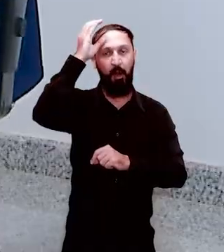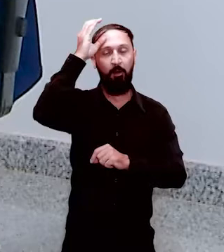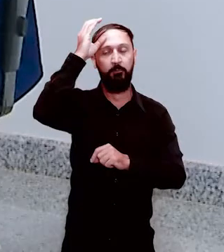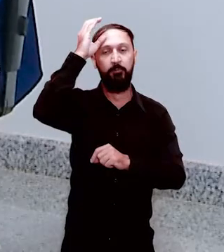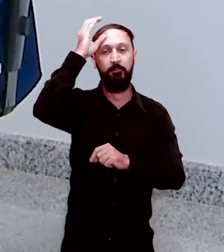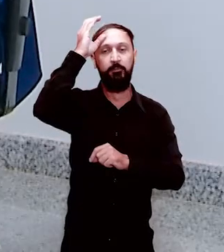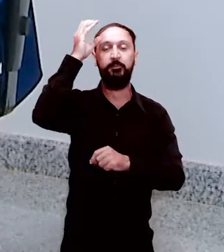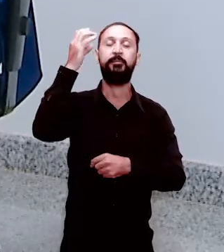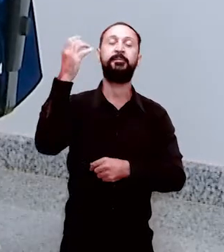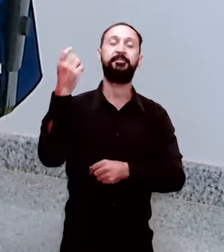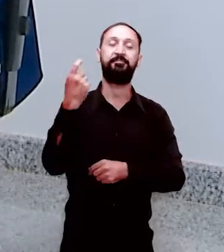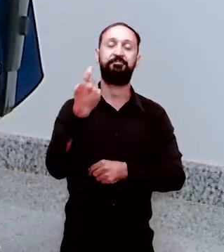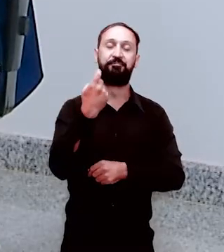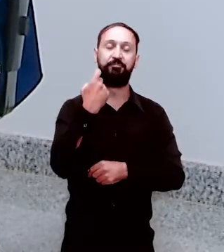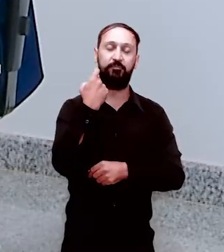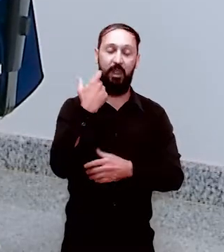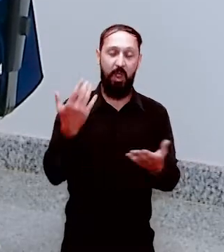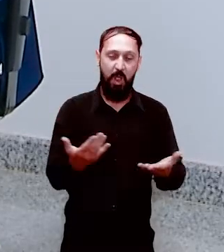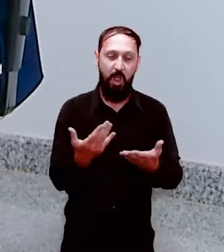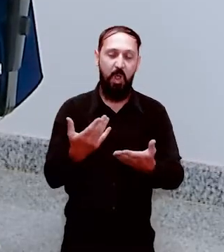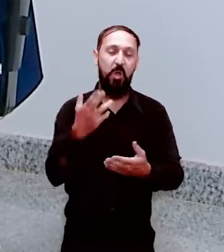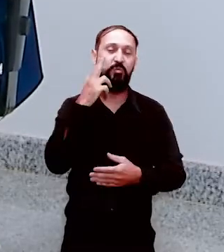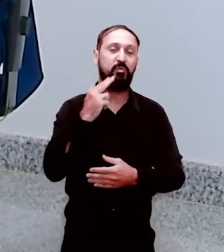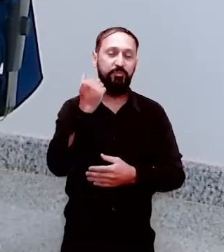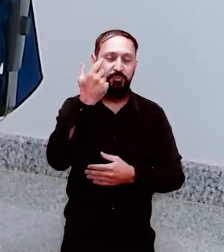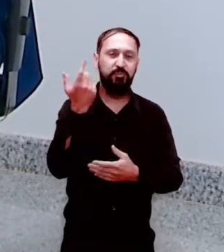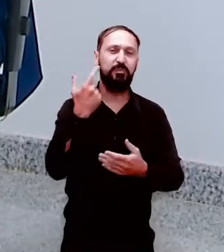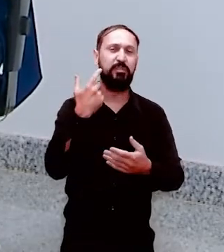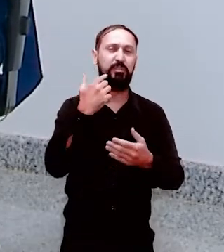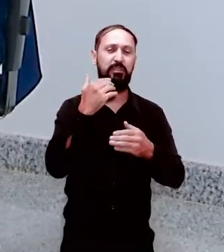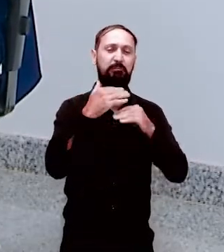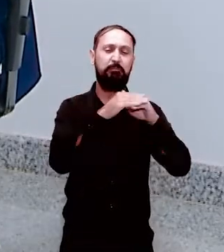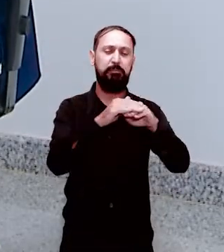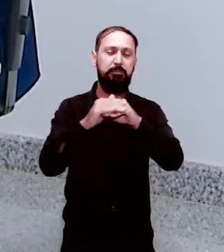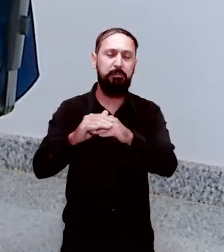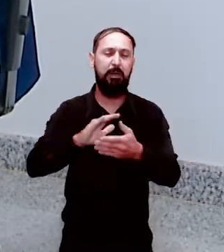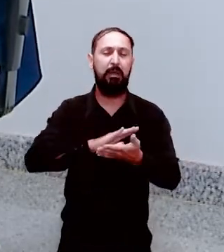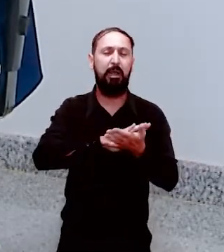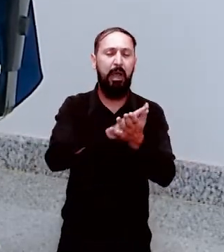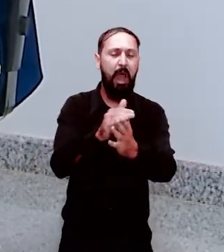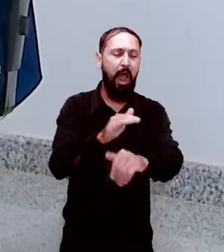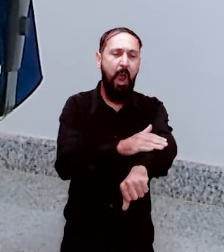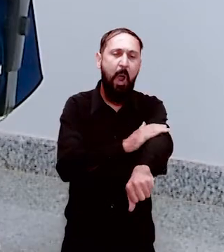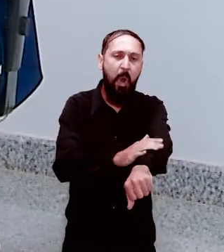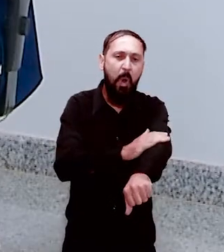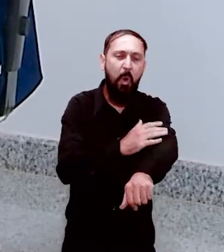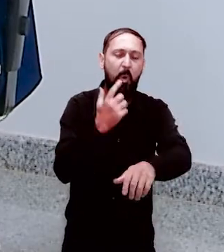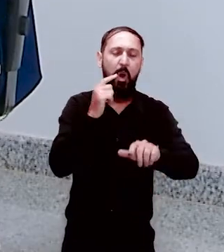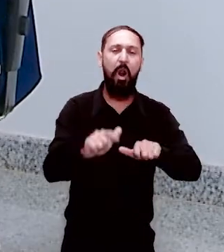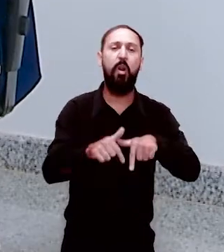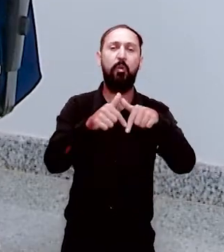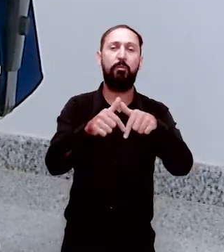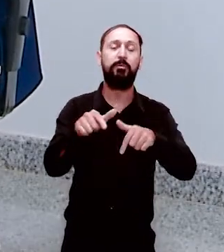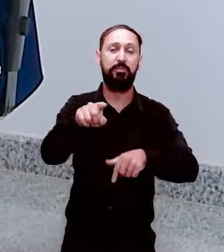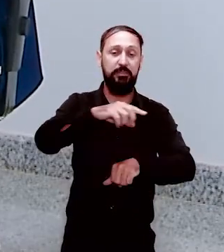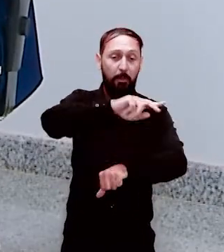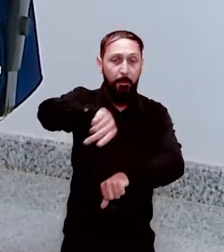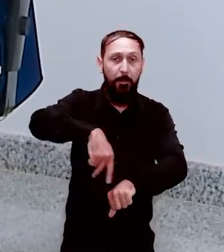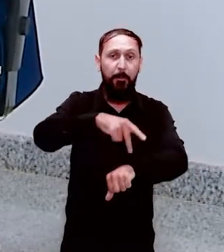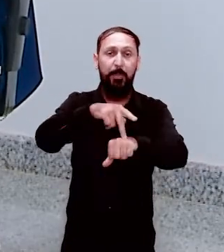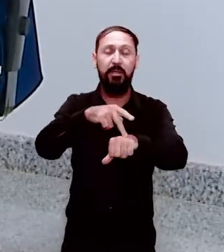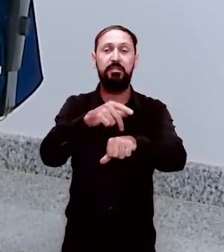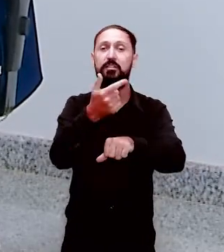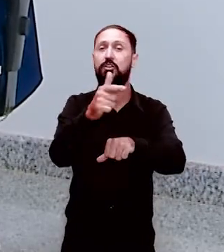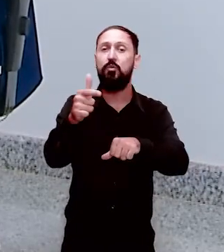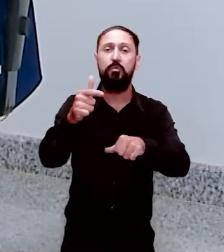da consciência negra, do racismo, das belezas, da luta que se trava nesse país, para esse